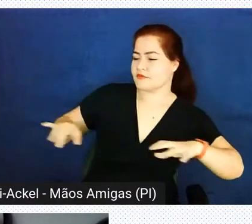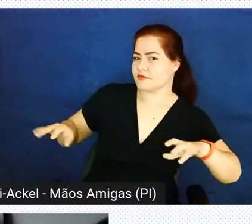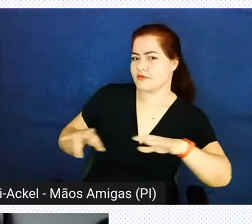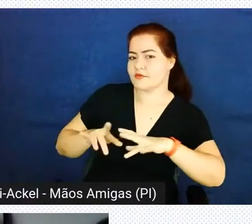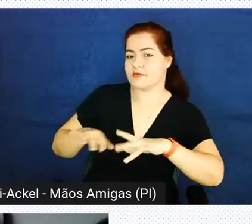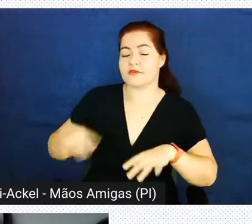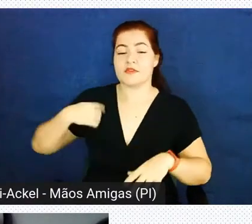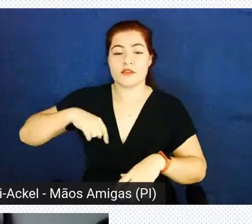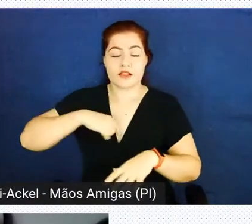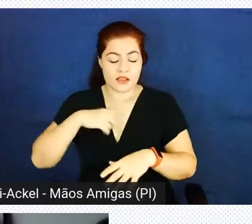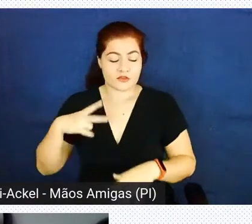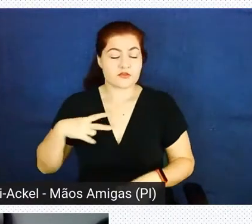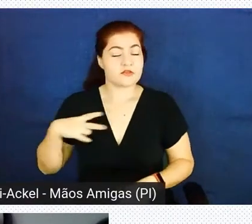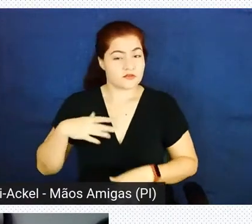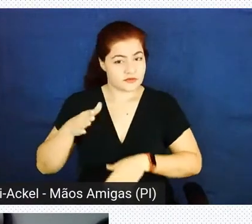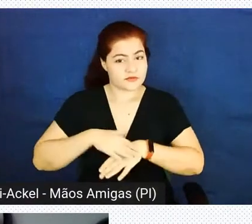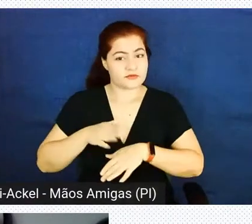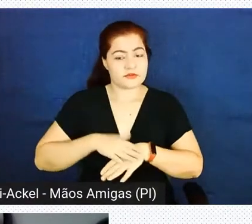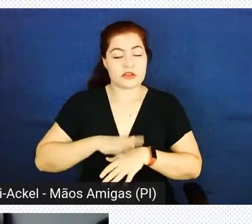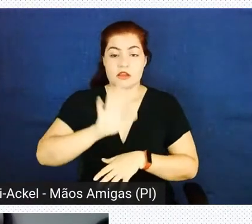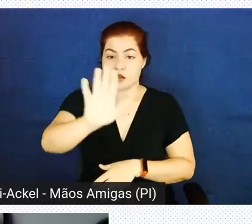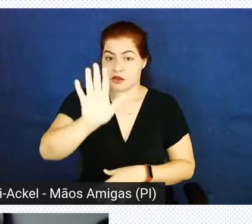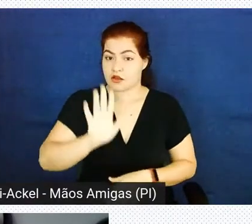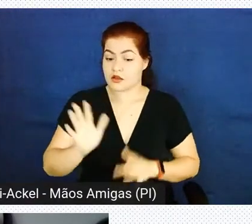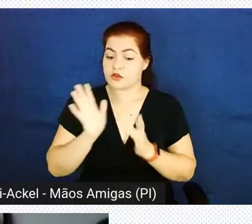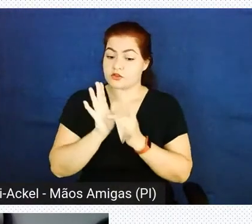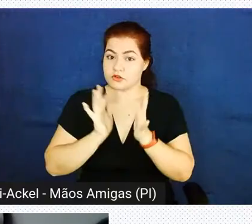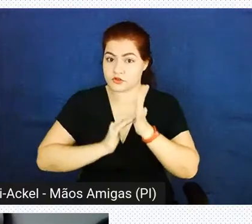ilusão que depositavam